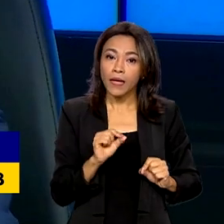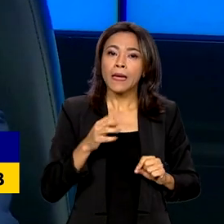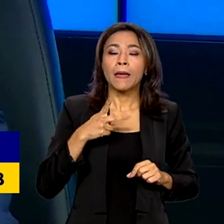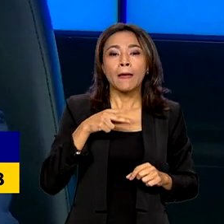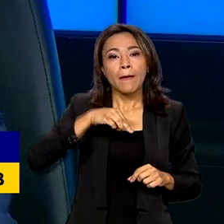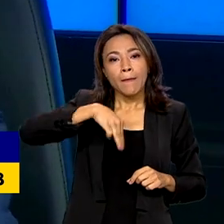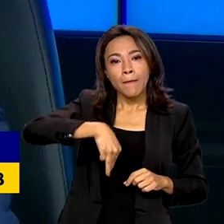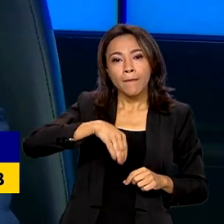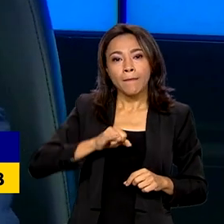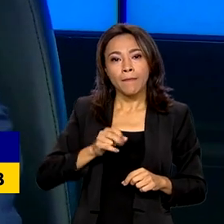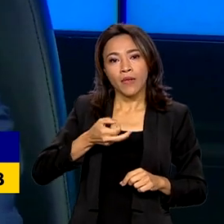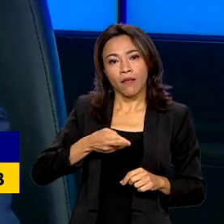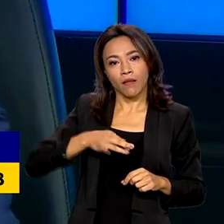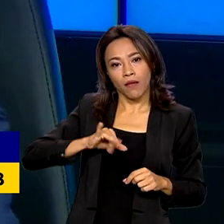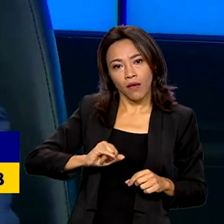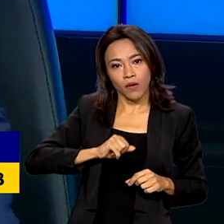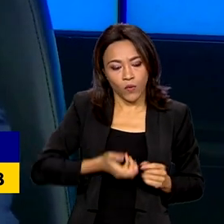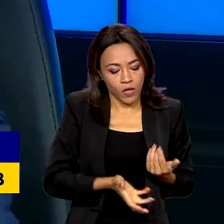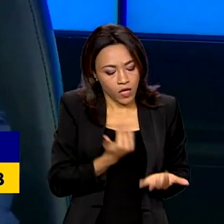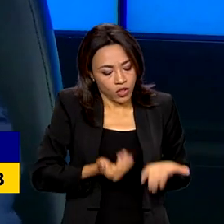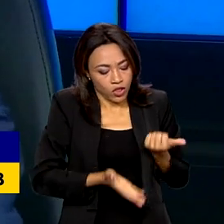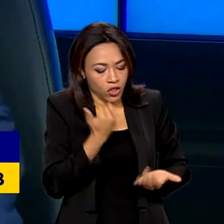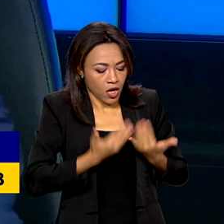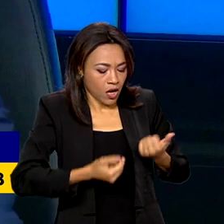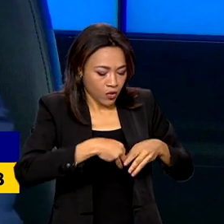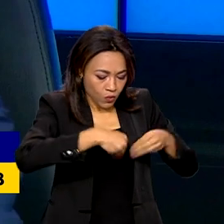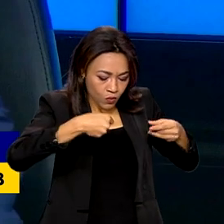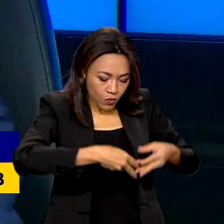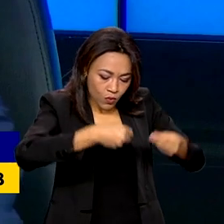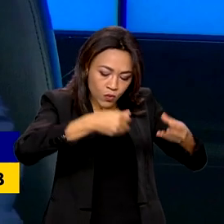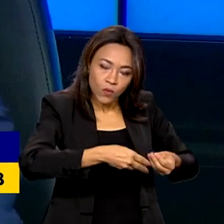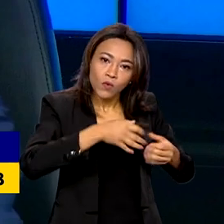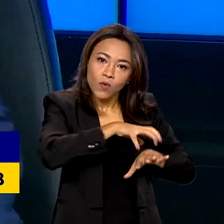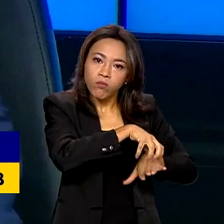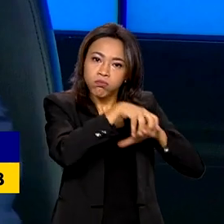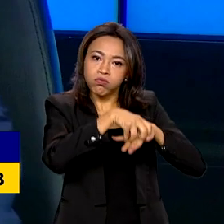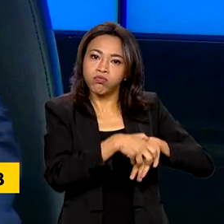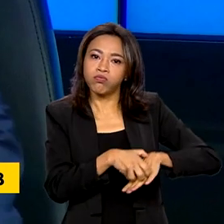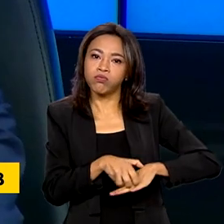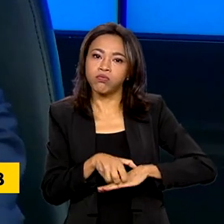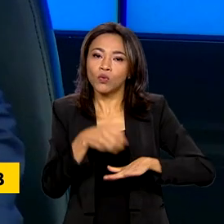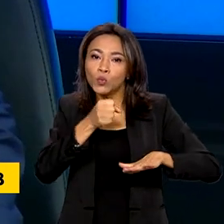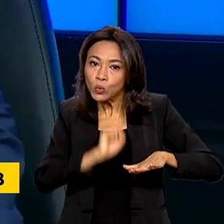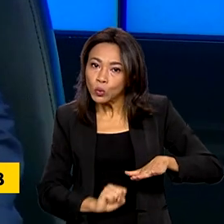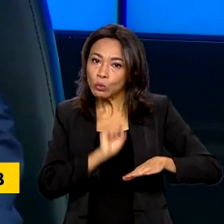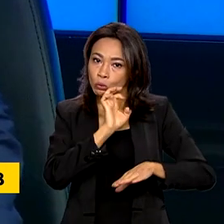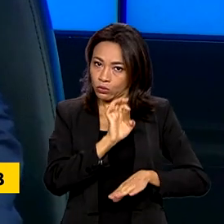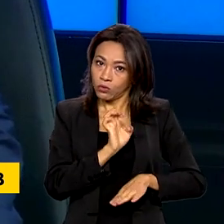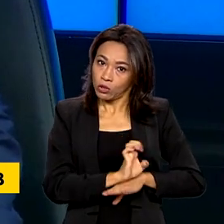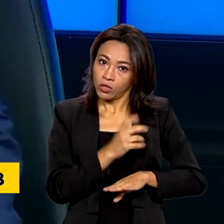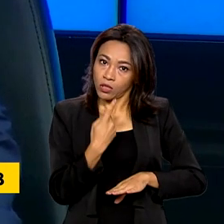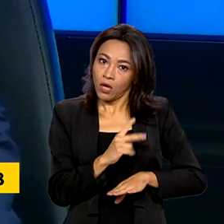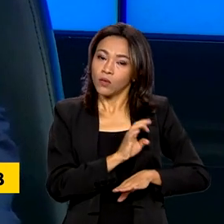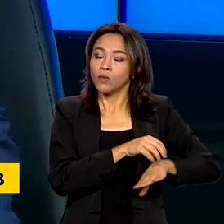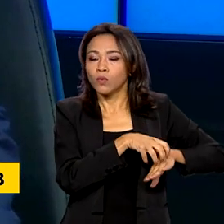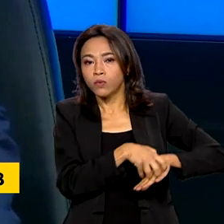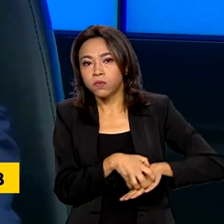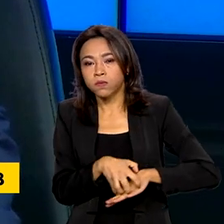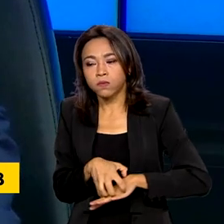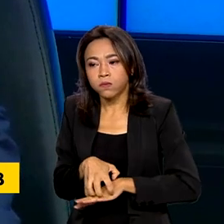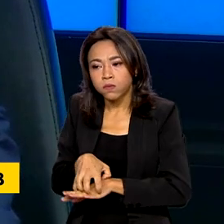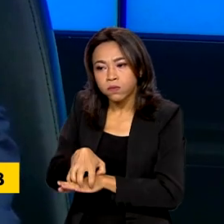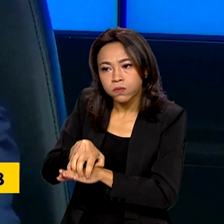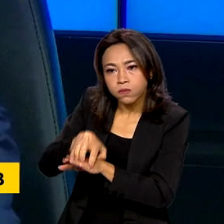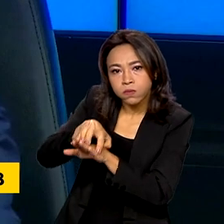minérios que são extraídos daquela região ali do sul do estado e que também seguem com destino